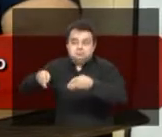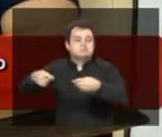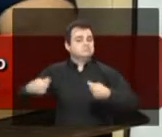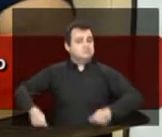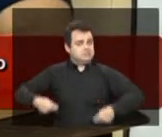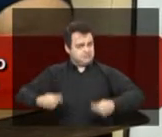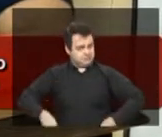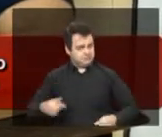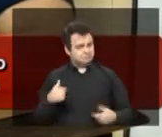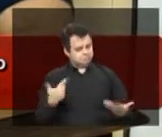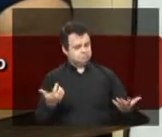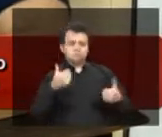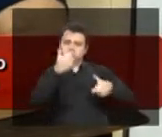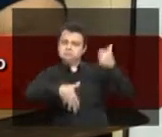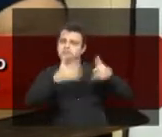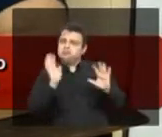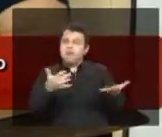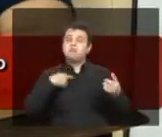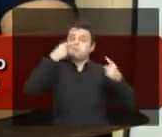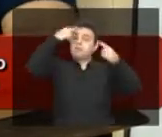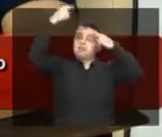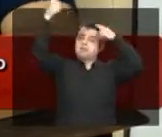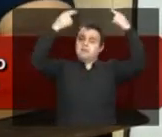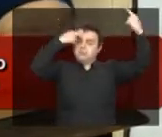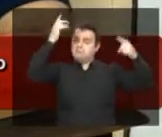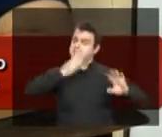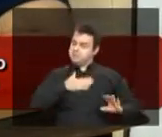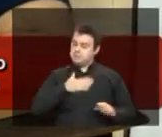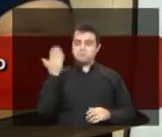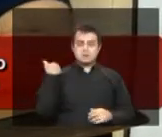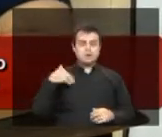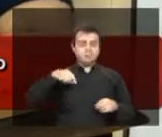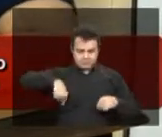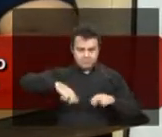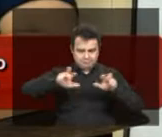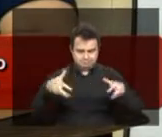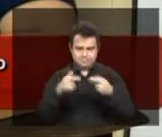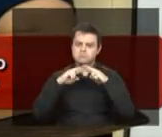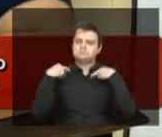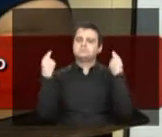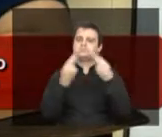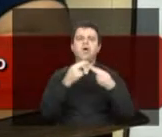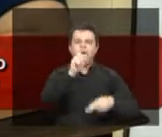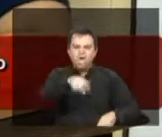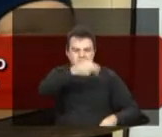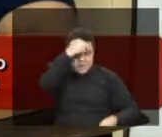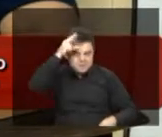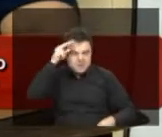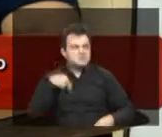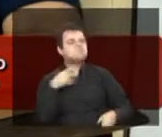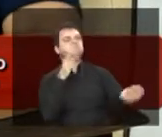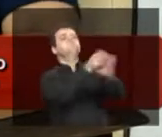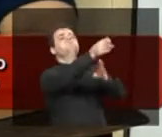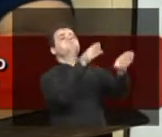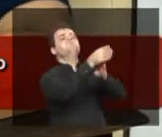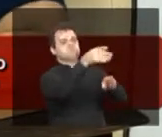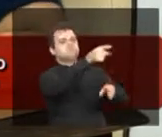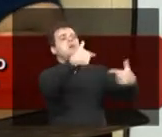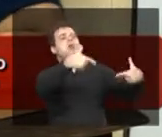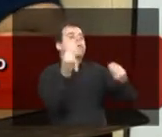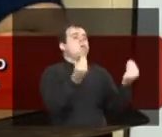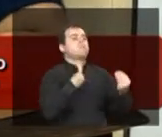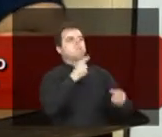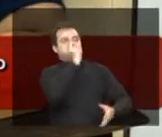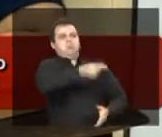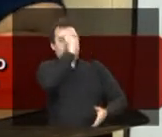eu citei aqui mais ou menos algumas ideias, isso eu falei aqui em plenário. Não quero ensinar o prefeito a trabalhar, ele, muito pelo contrário, é uma